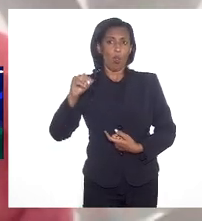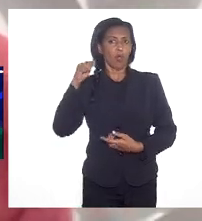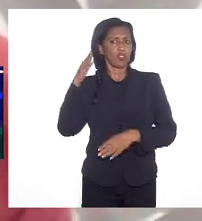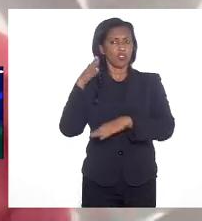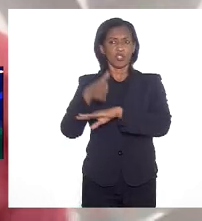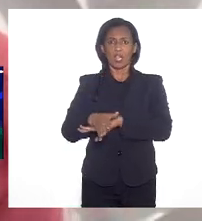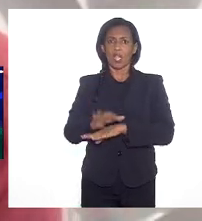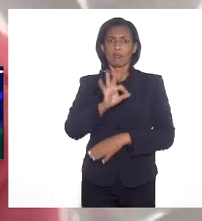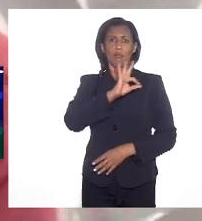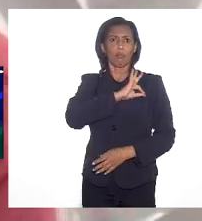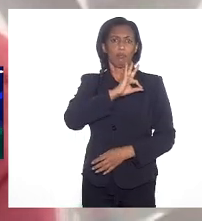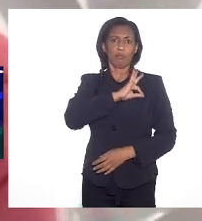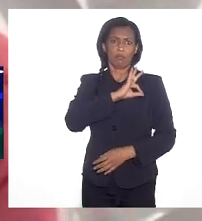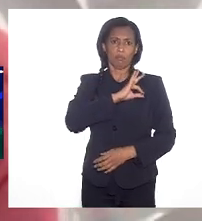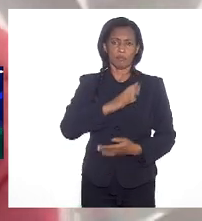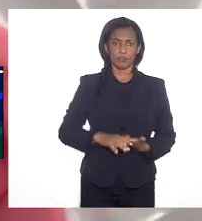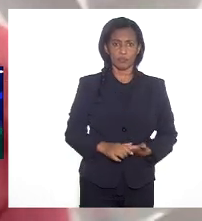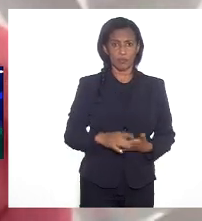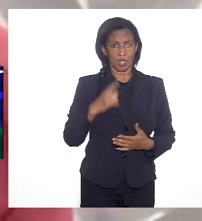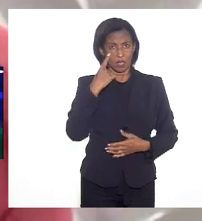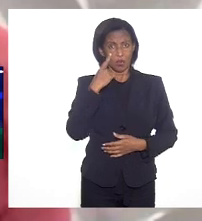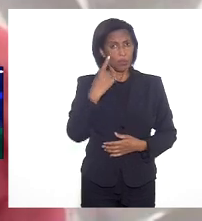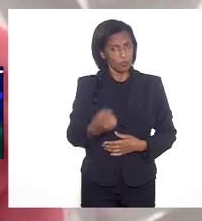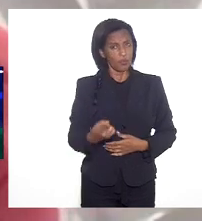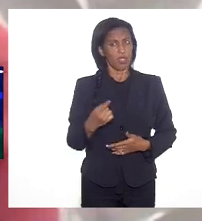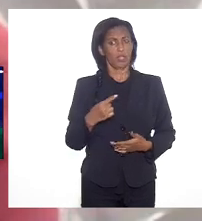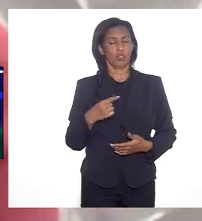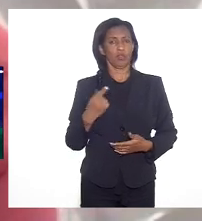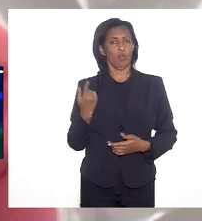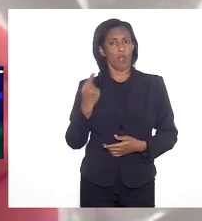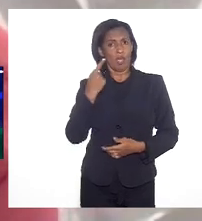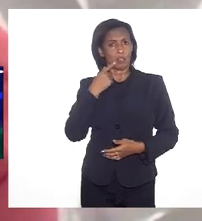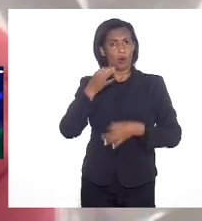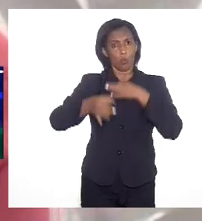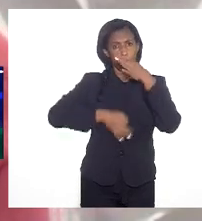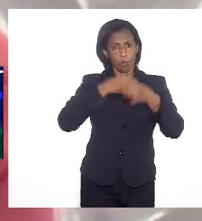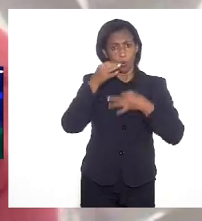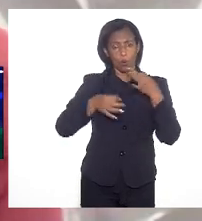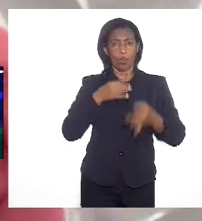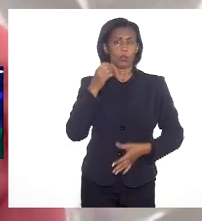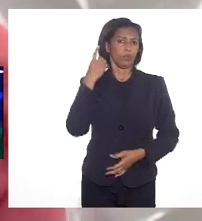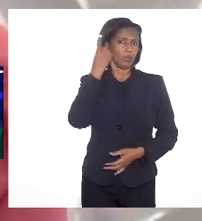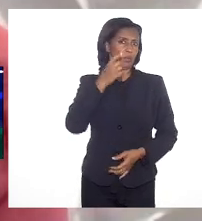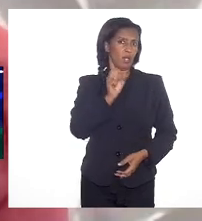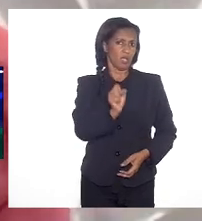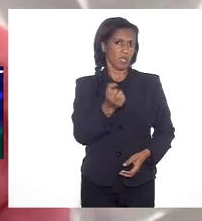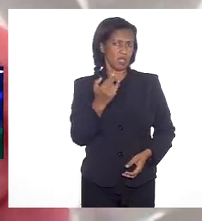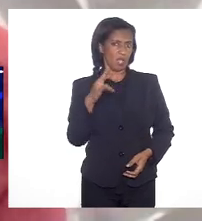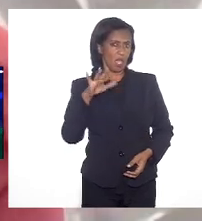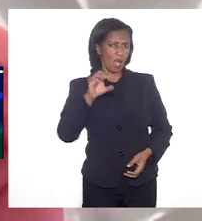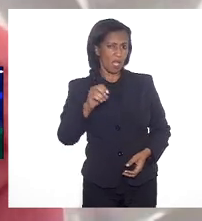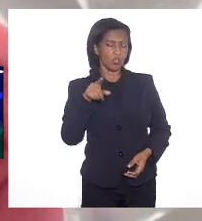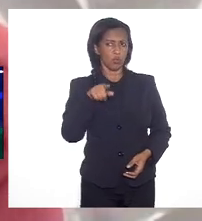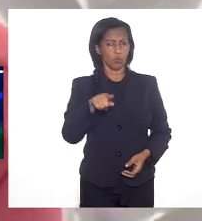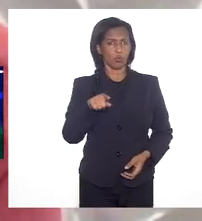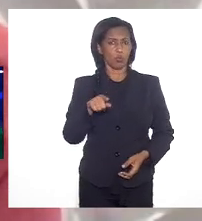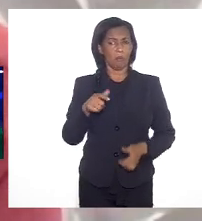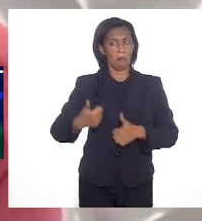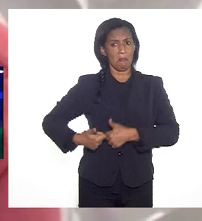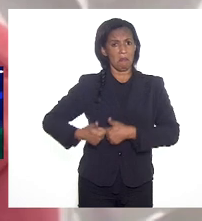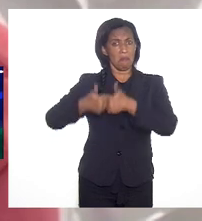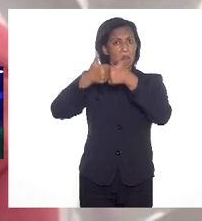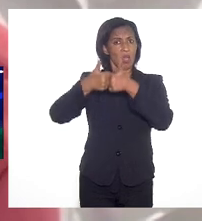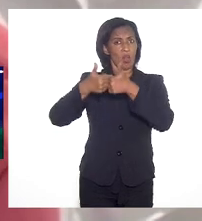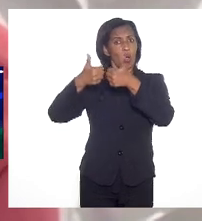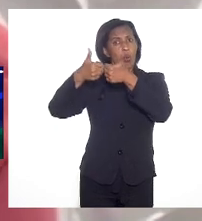polícia. Então, eu vejo essa decisão do deputado Sérgio Fernandes uma decisão de melhor